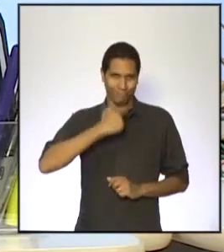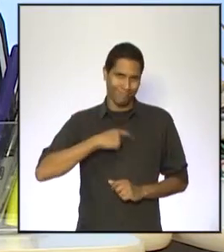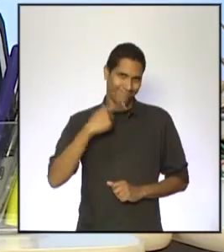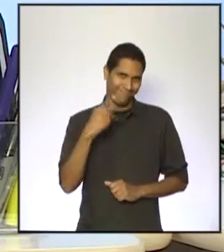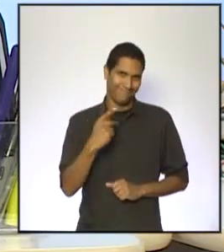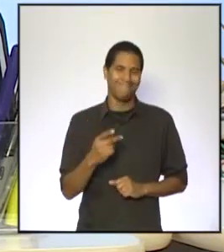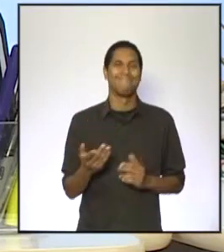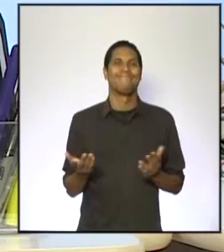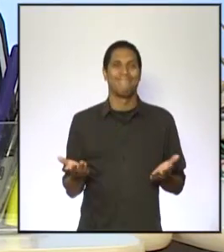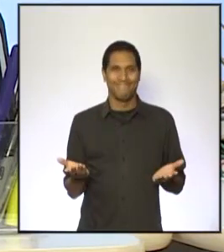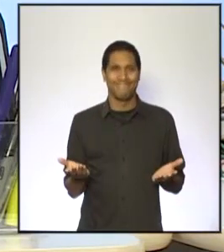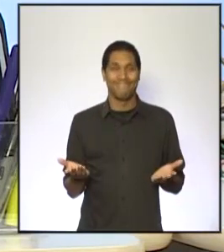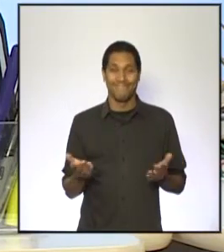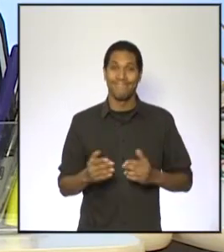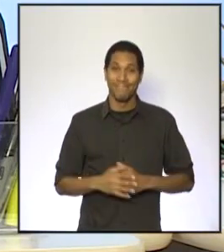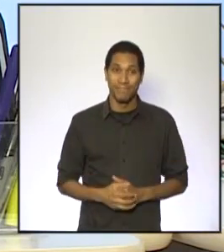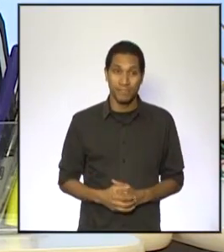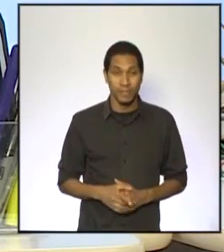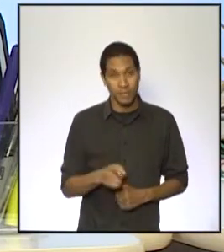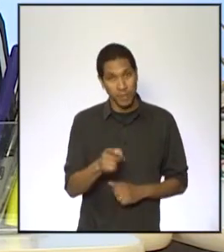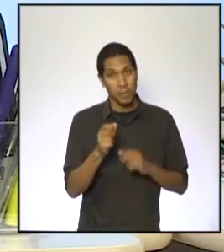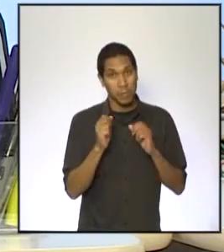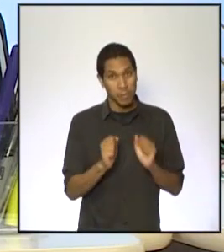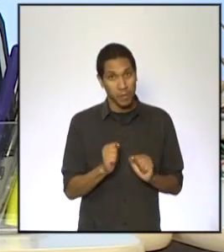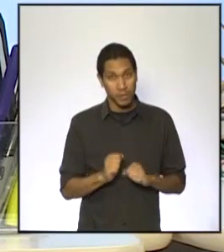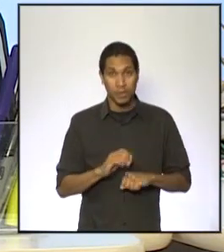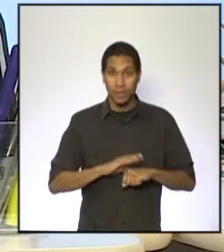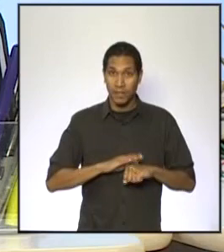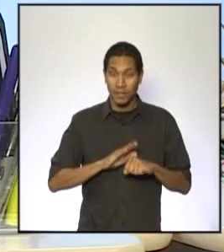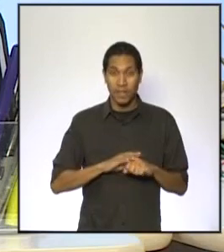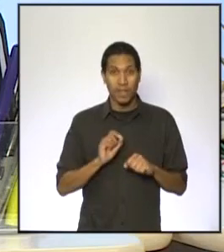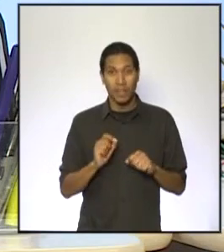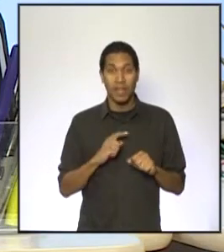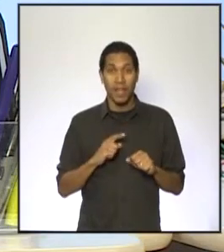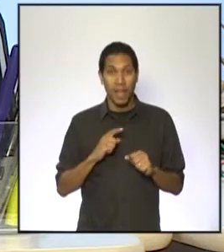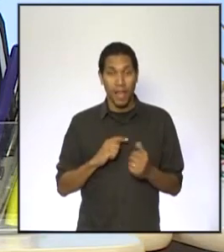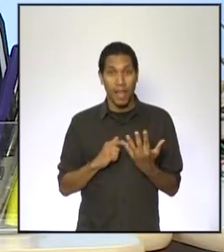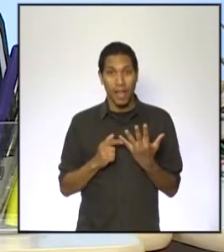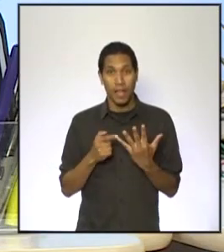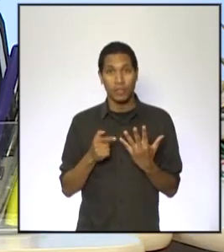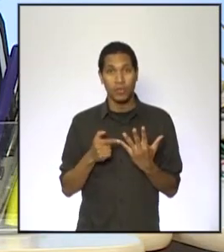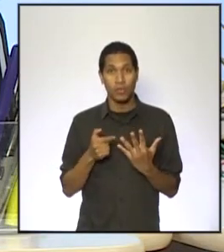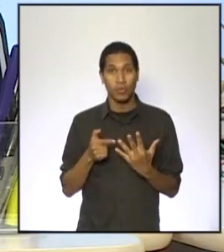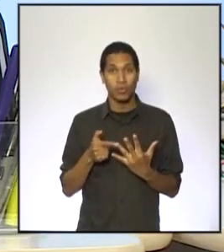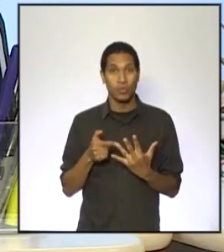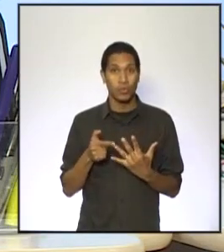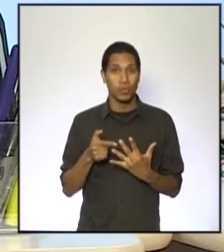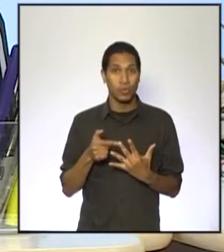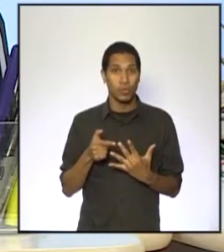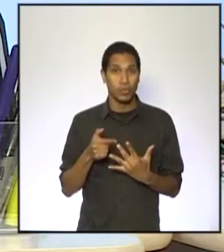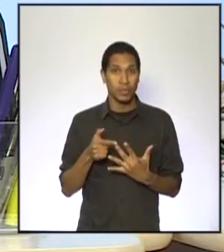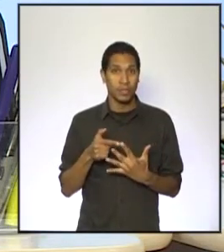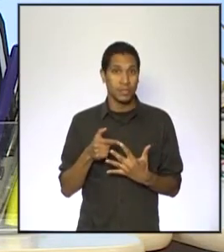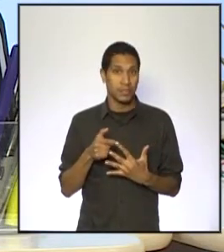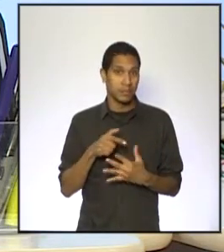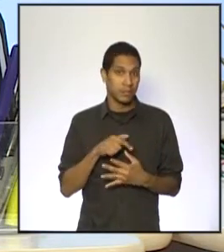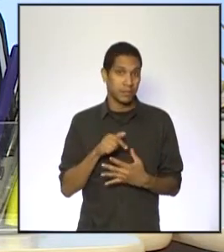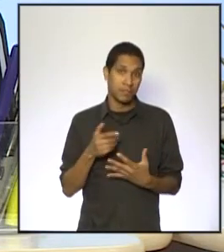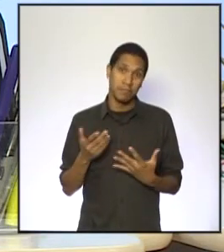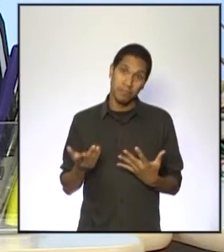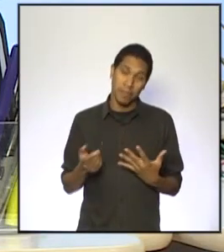personalidade. Você pode reproduzir as unhas colando, por exemplo, a fita crepe na